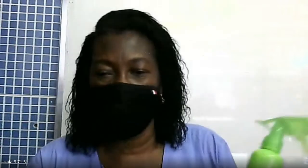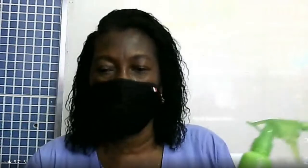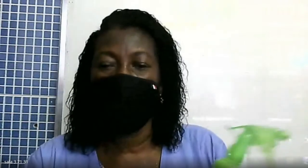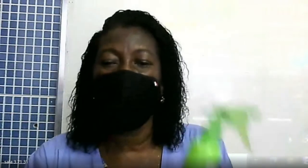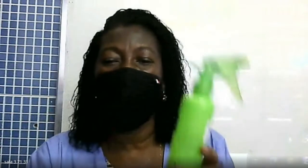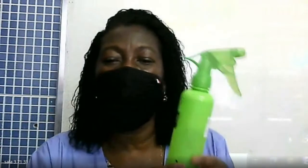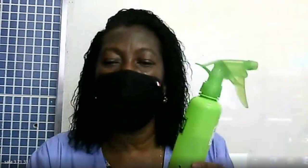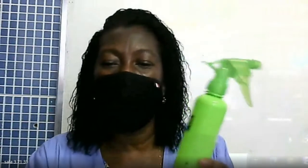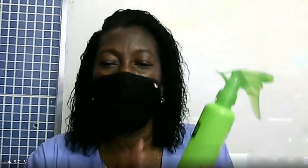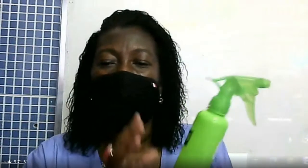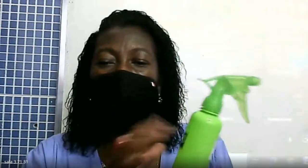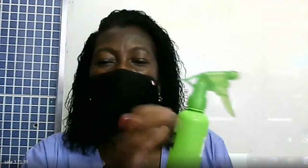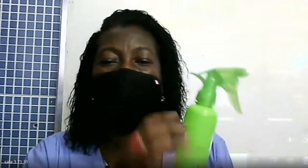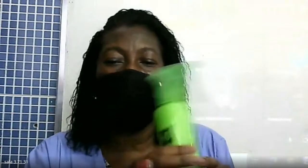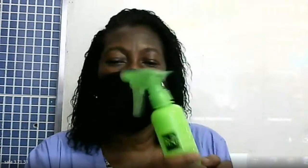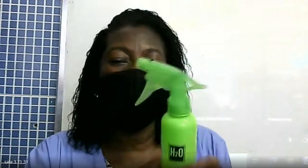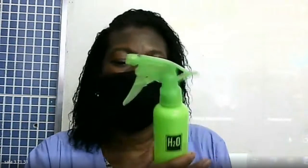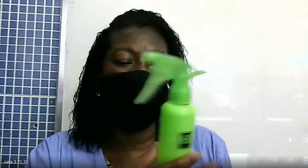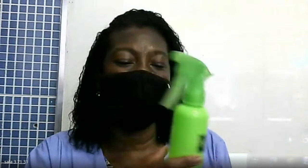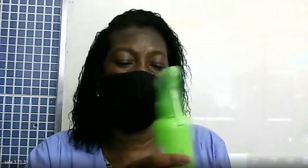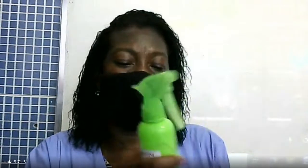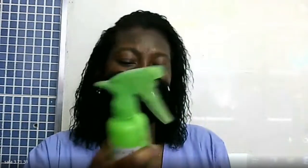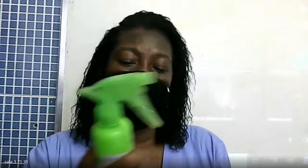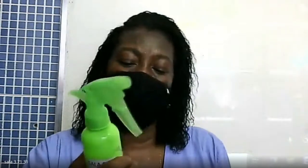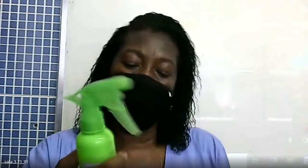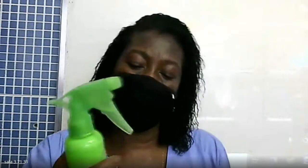guache, diluir, pegar um